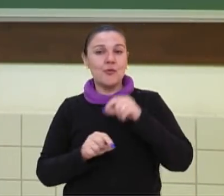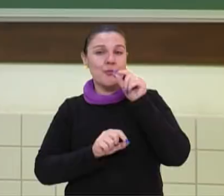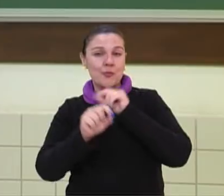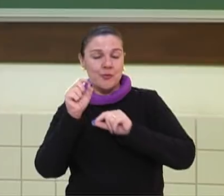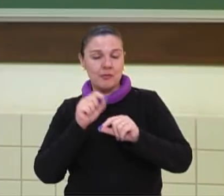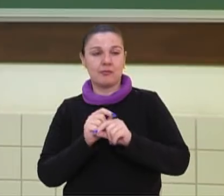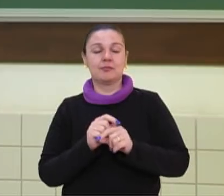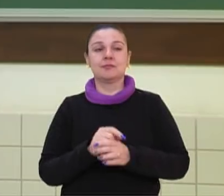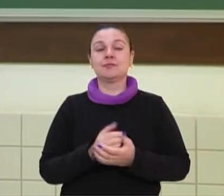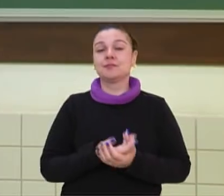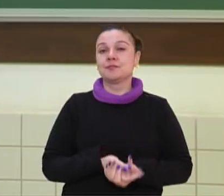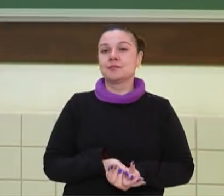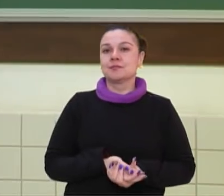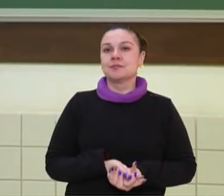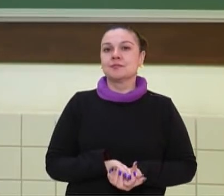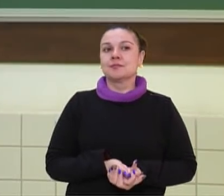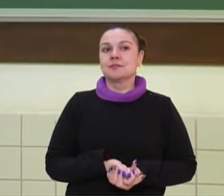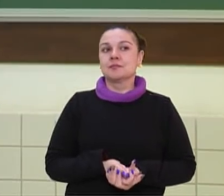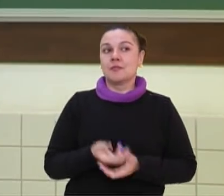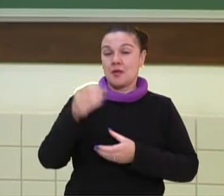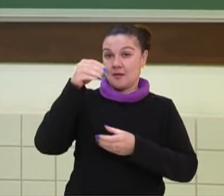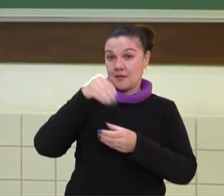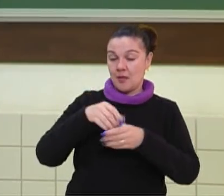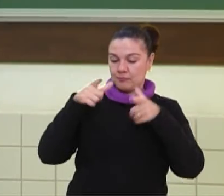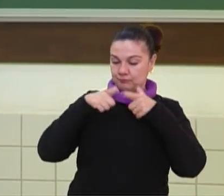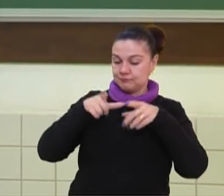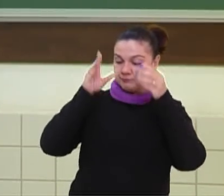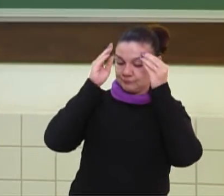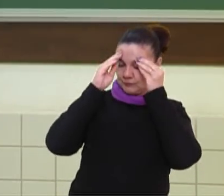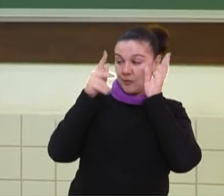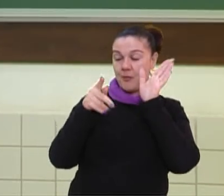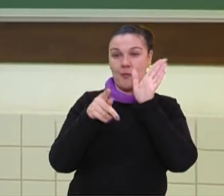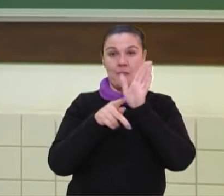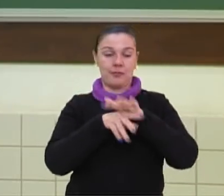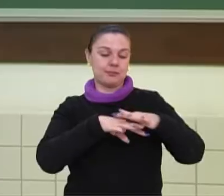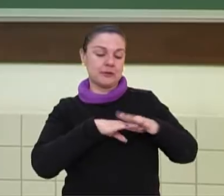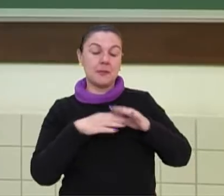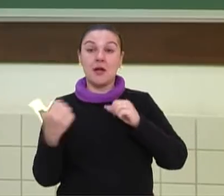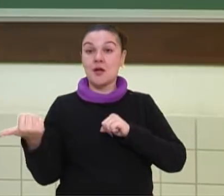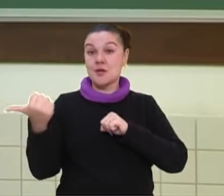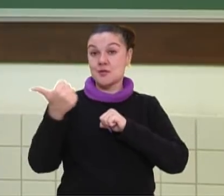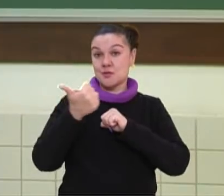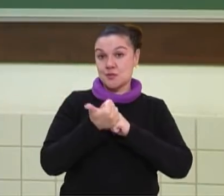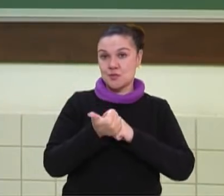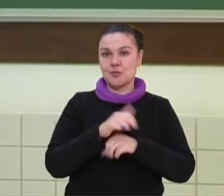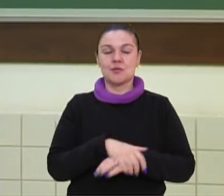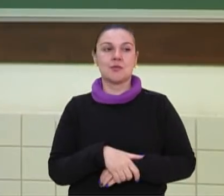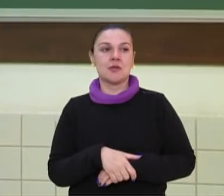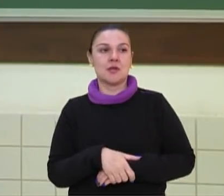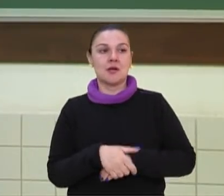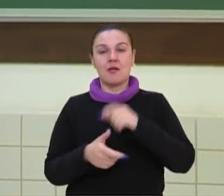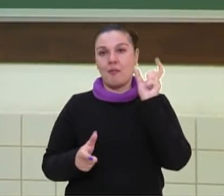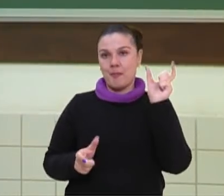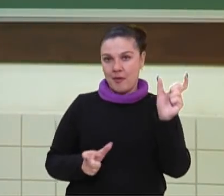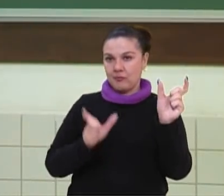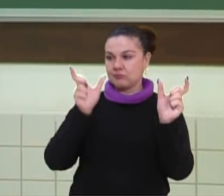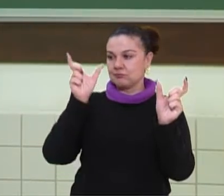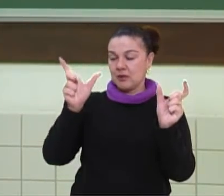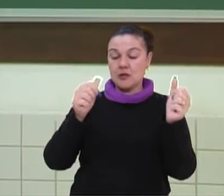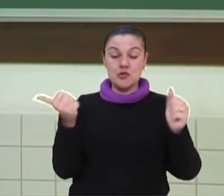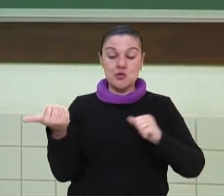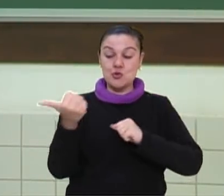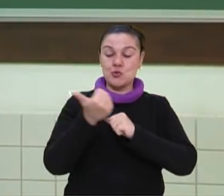quê? Nós vimos, dentro da linguagem matemática, a substituição, né? Então, a gente substituiu a